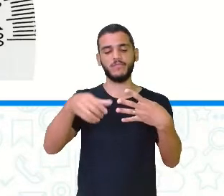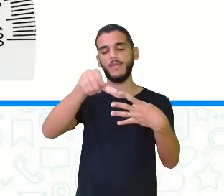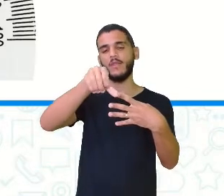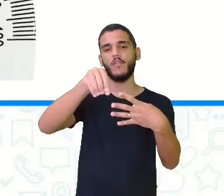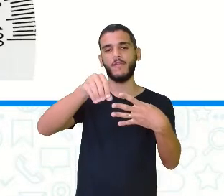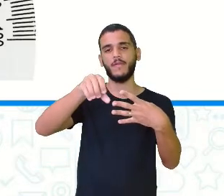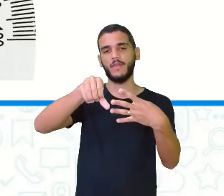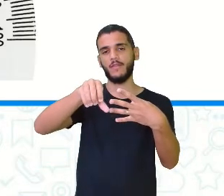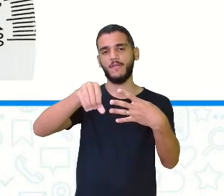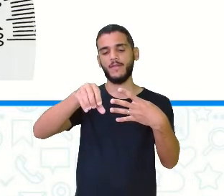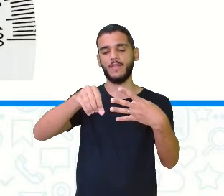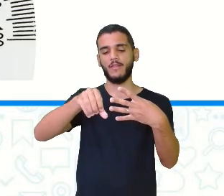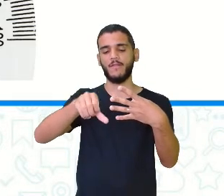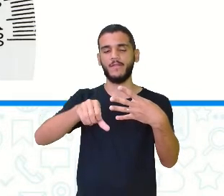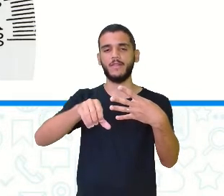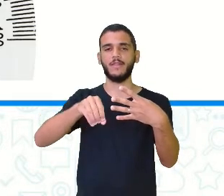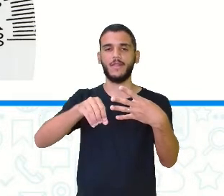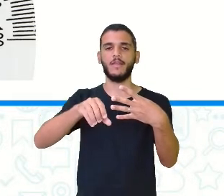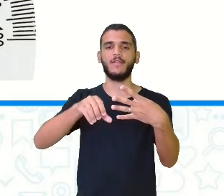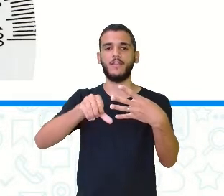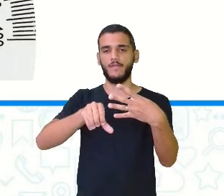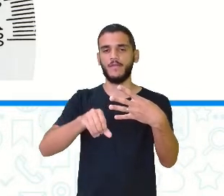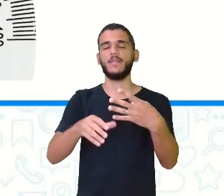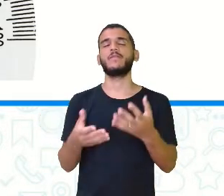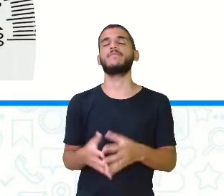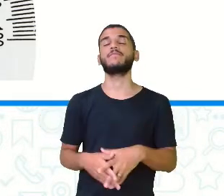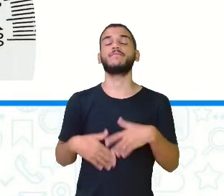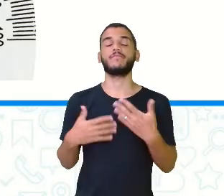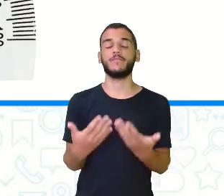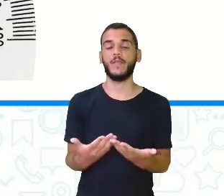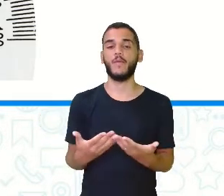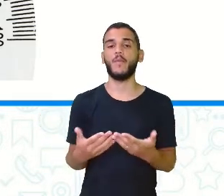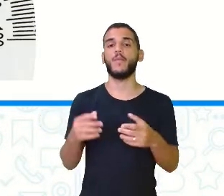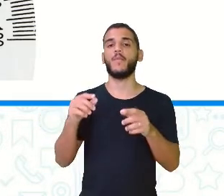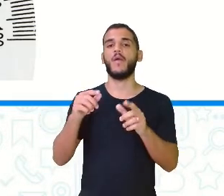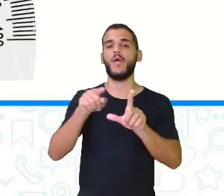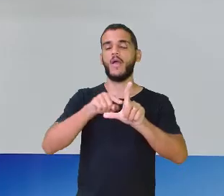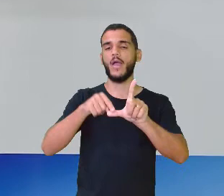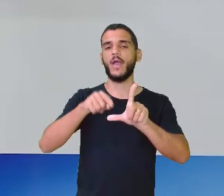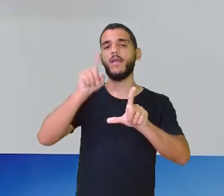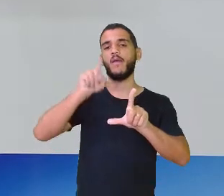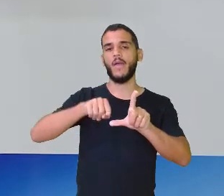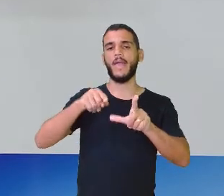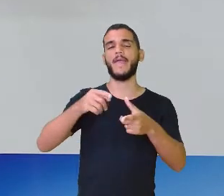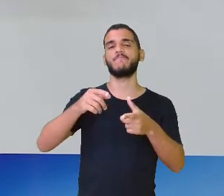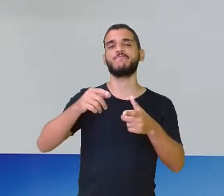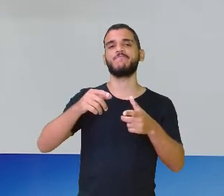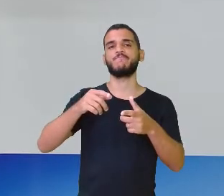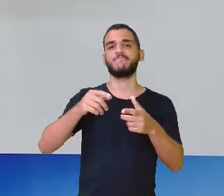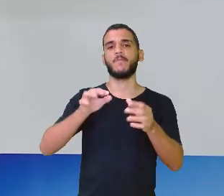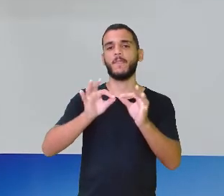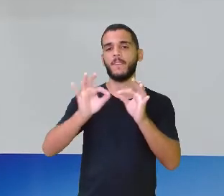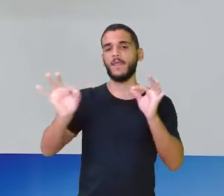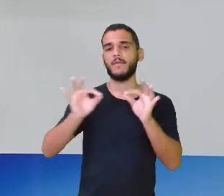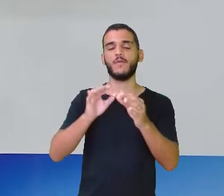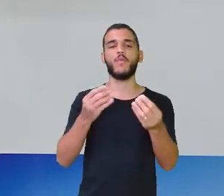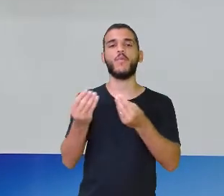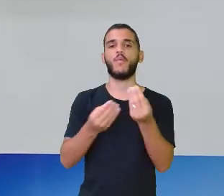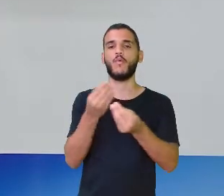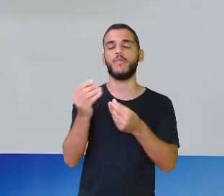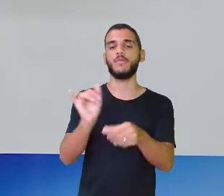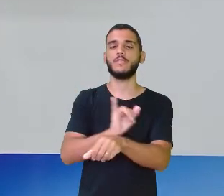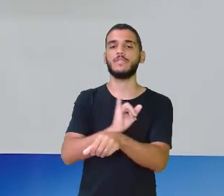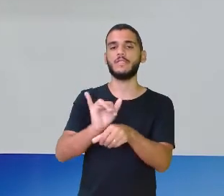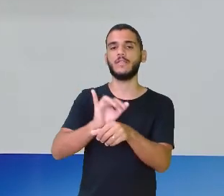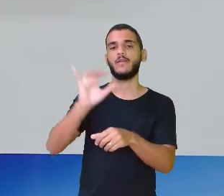em graus. Com o transferidor, esse daqui é menor. Dependendo